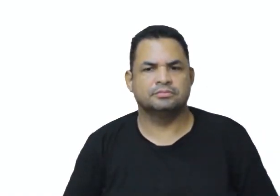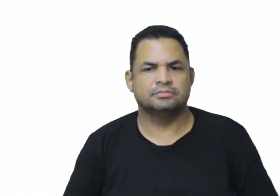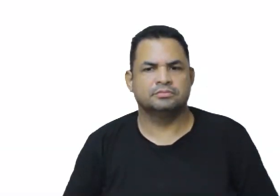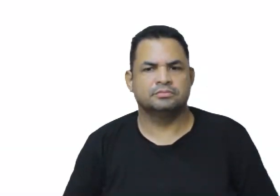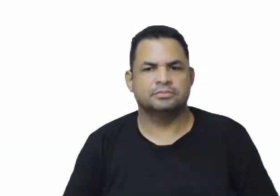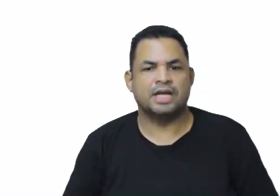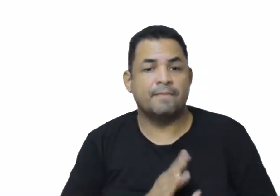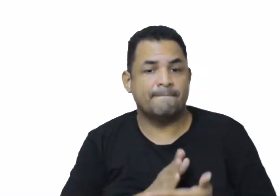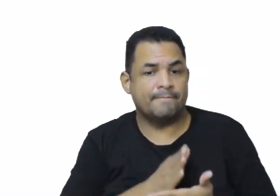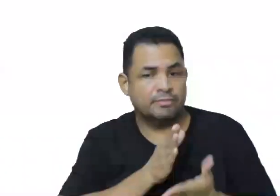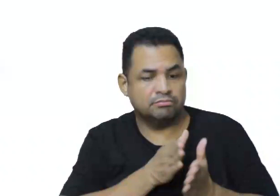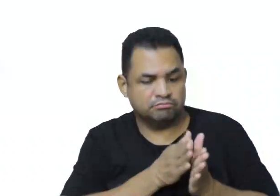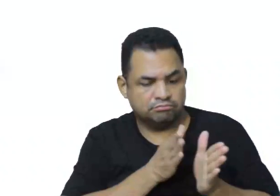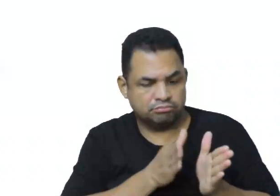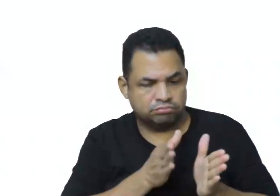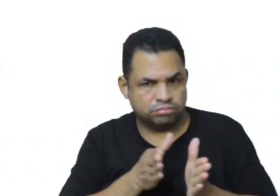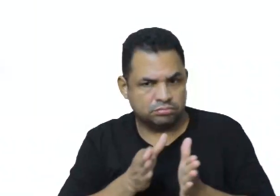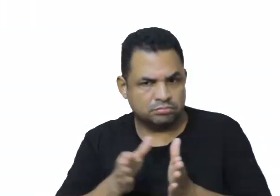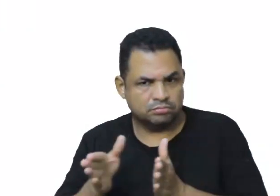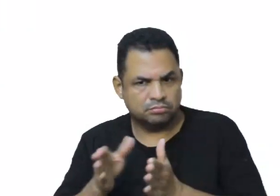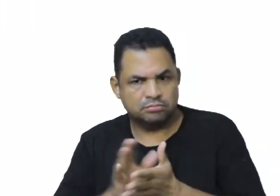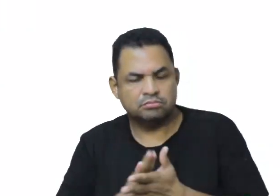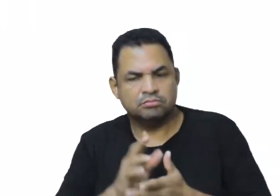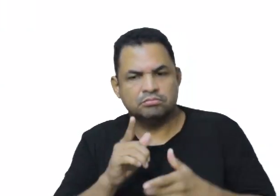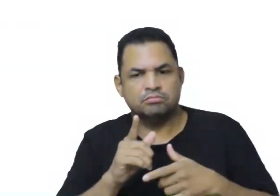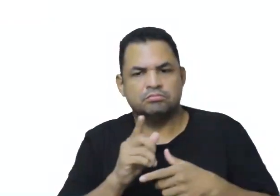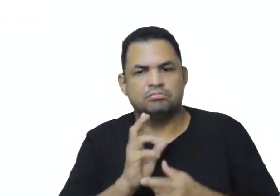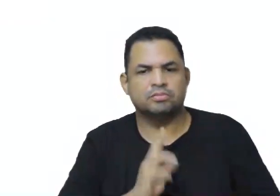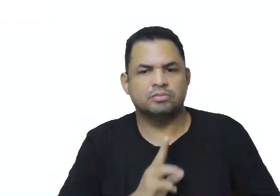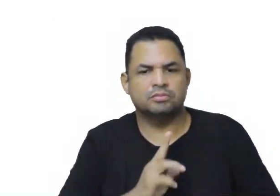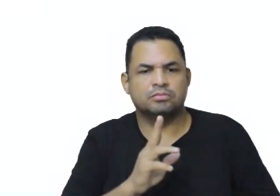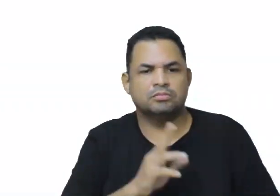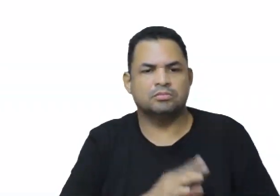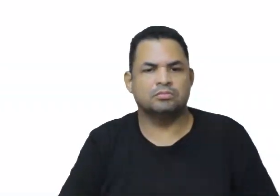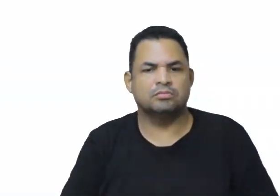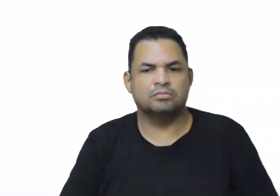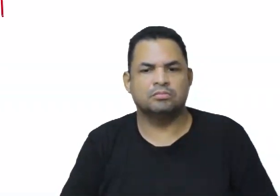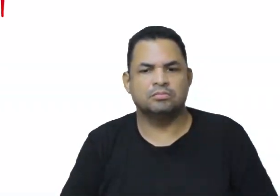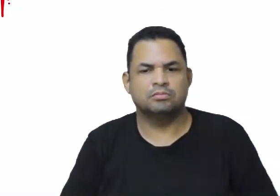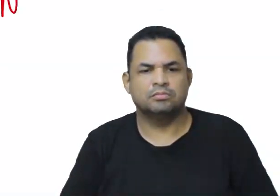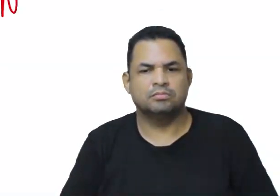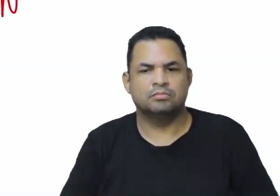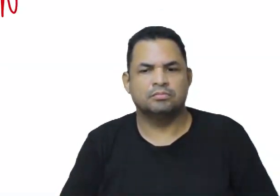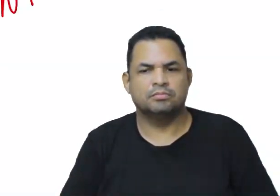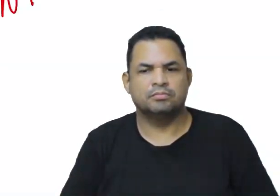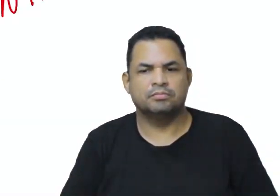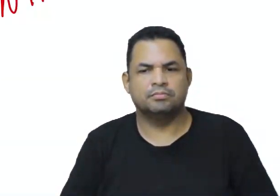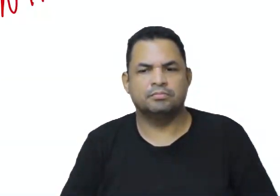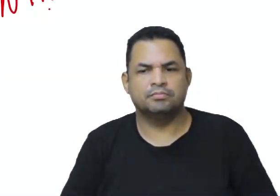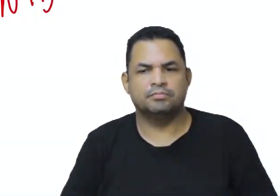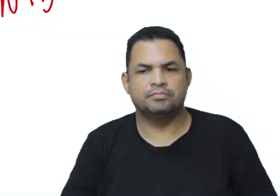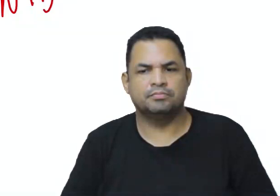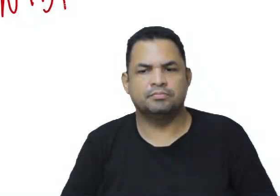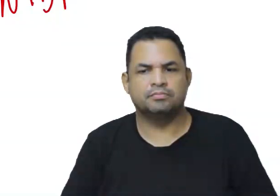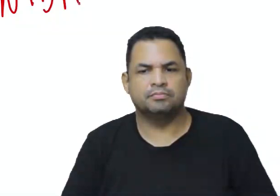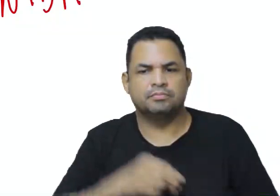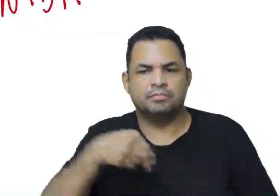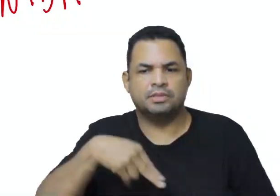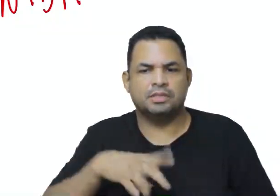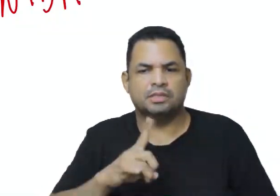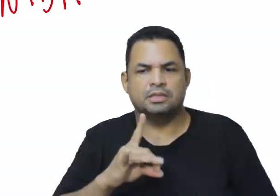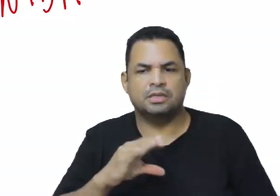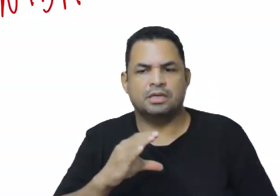passar por um processo, pessoal, que chamam de nidação. Tá?